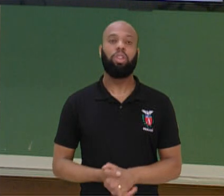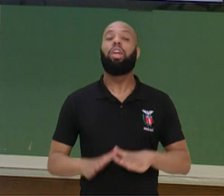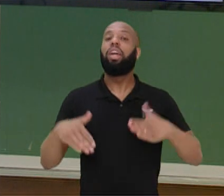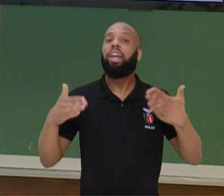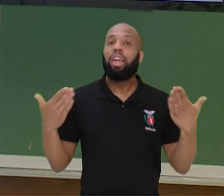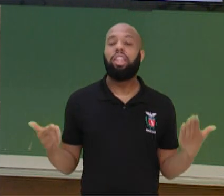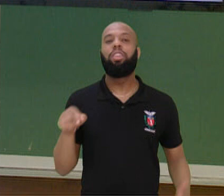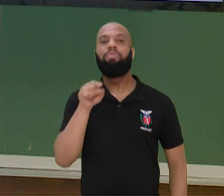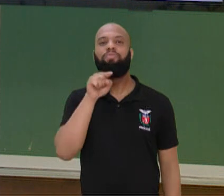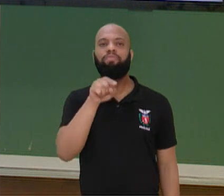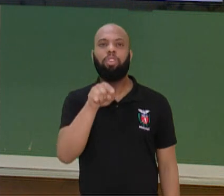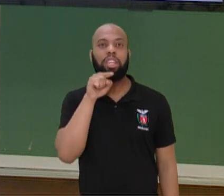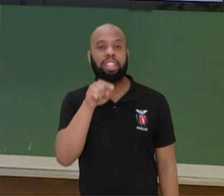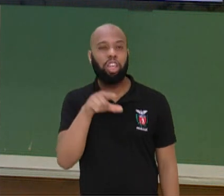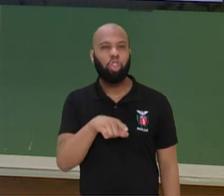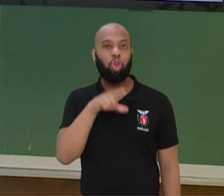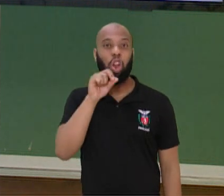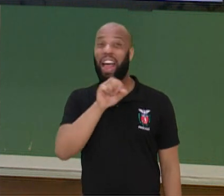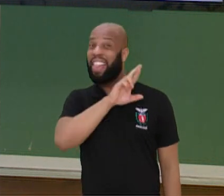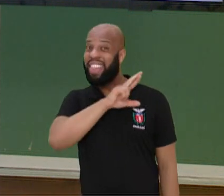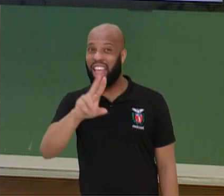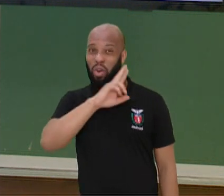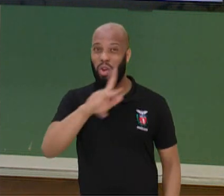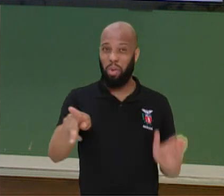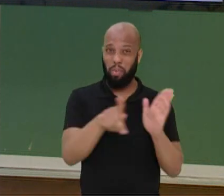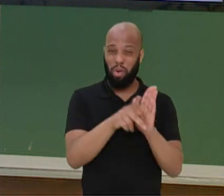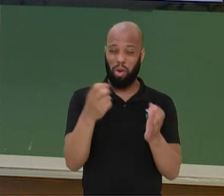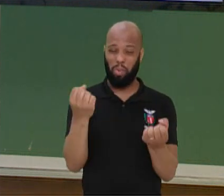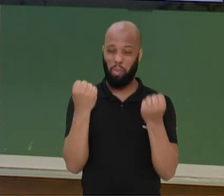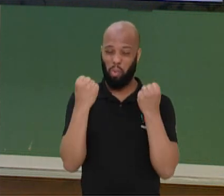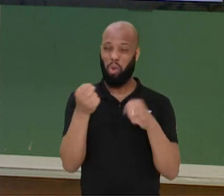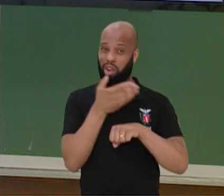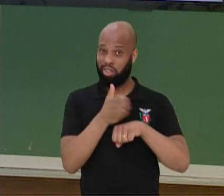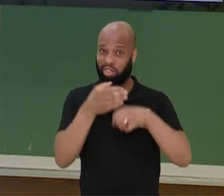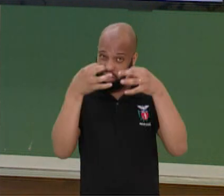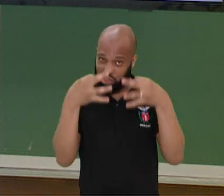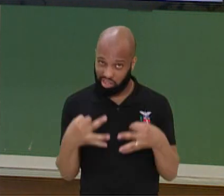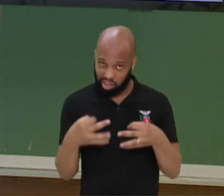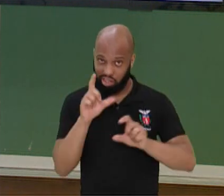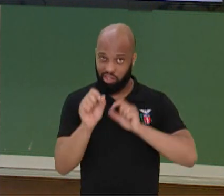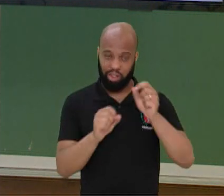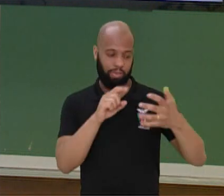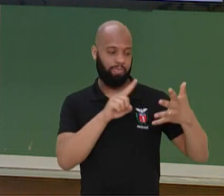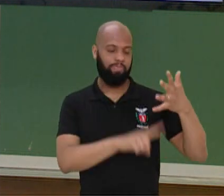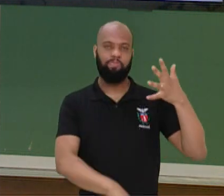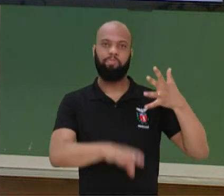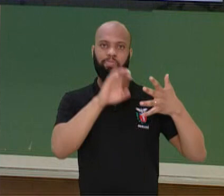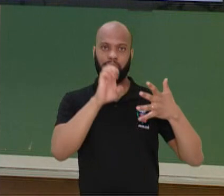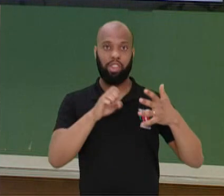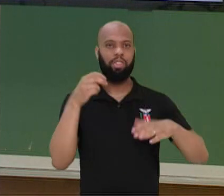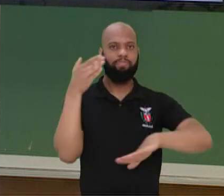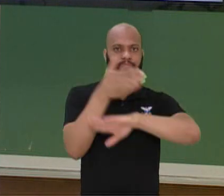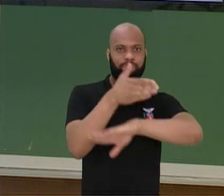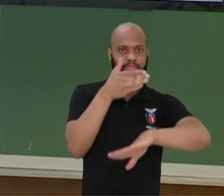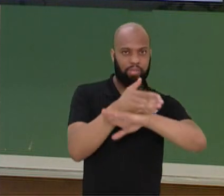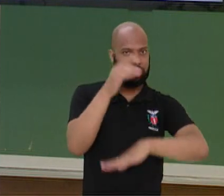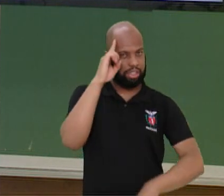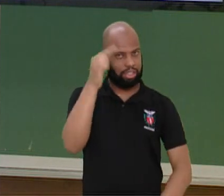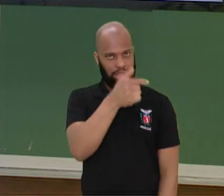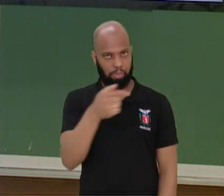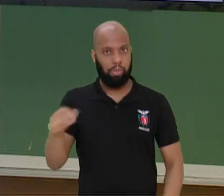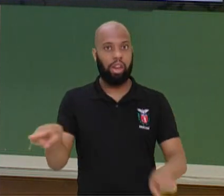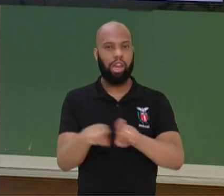Então, a alternativa que não contempla variáveis do treinamento de musculação é a letra E, frequência semanal, aparência física e